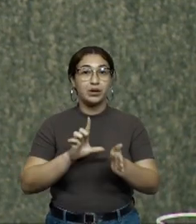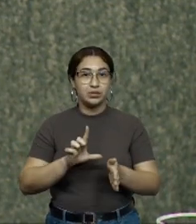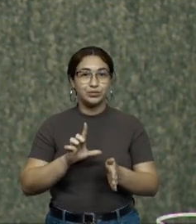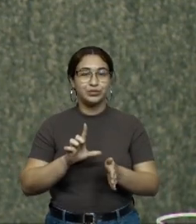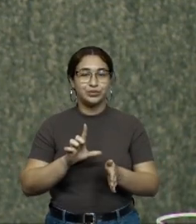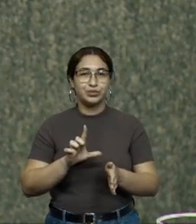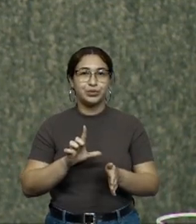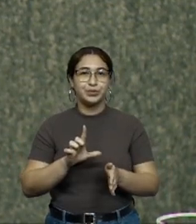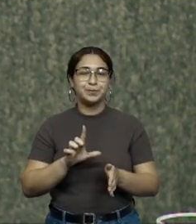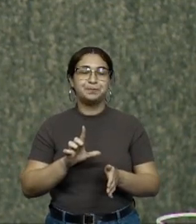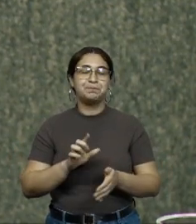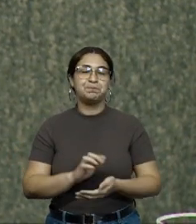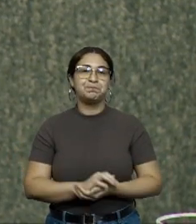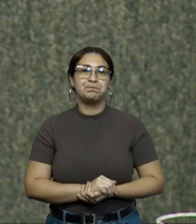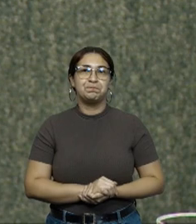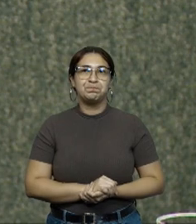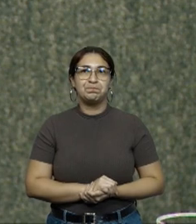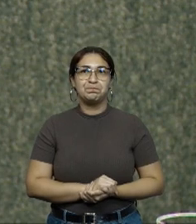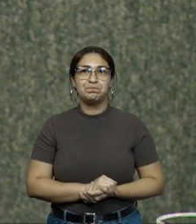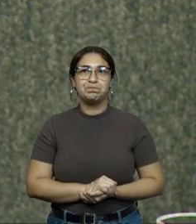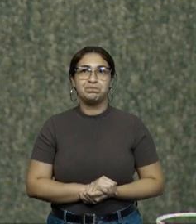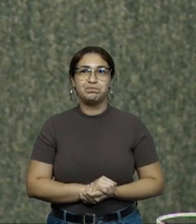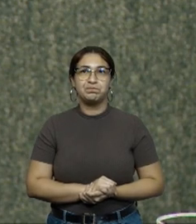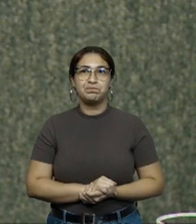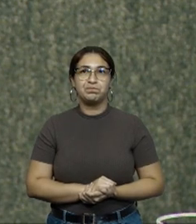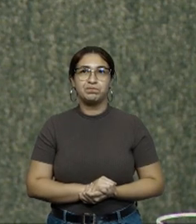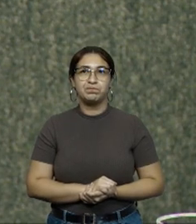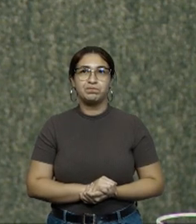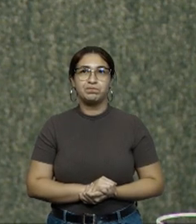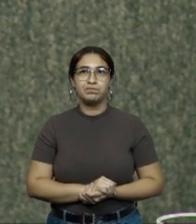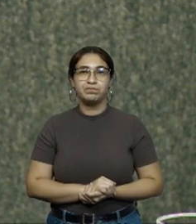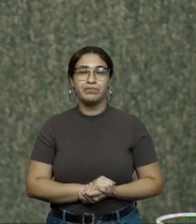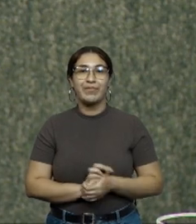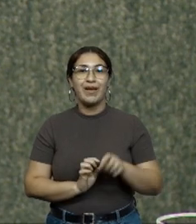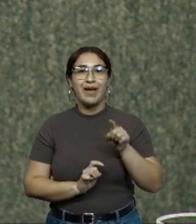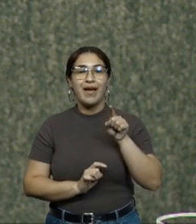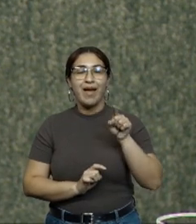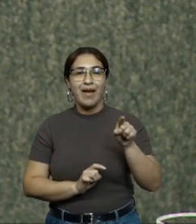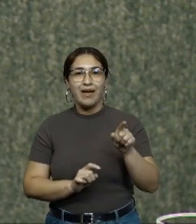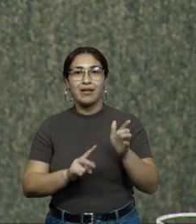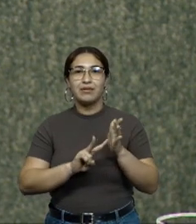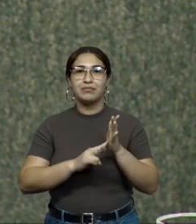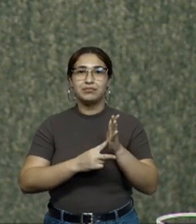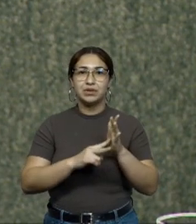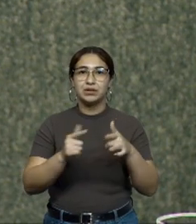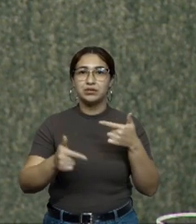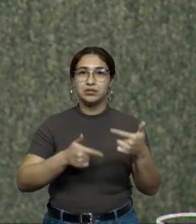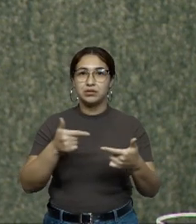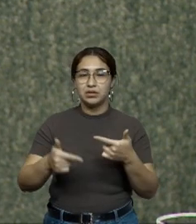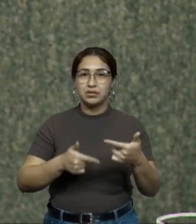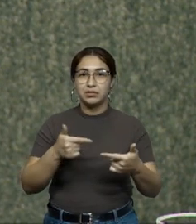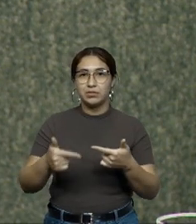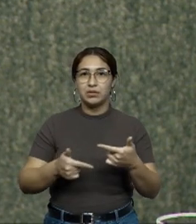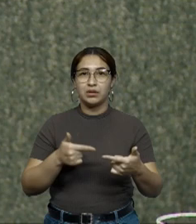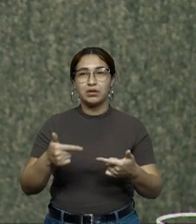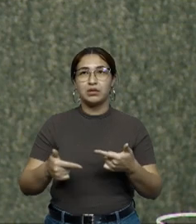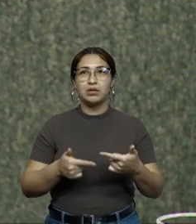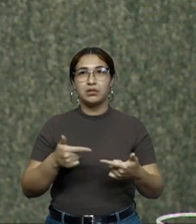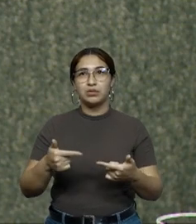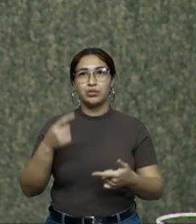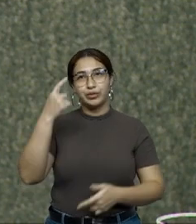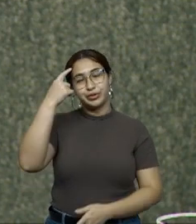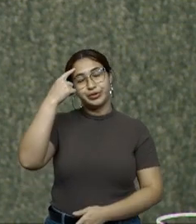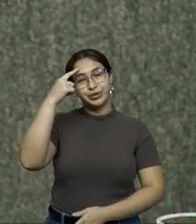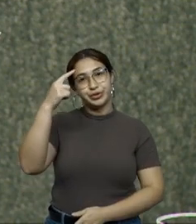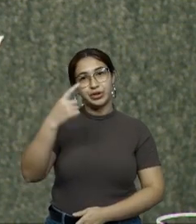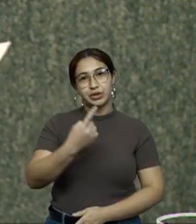que nós recebemos do Sindicato dos Trabalhadores em educação no Ofício com data de 16 de